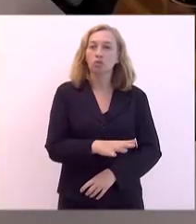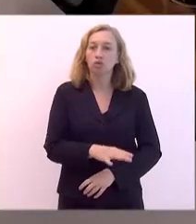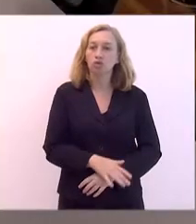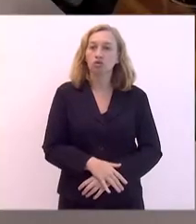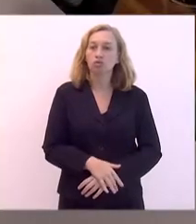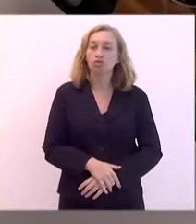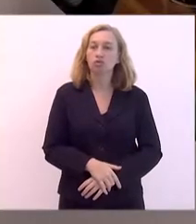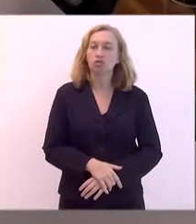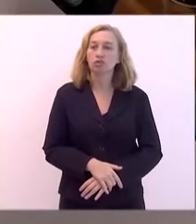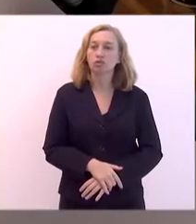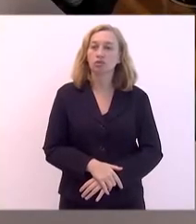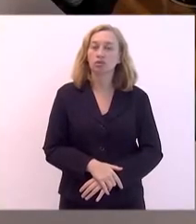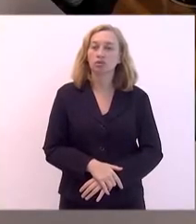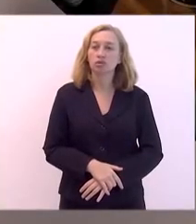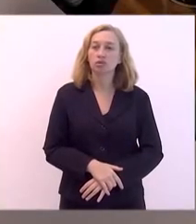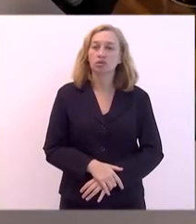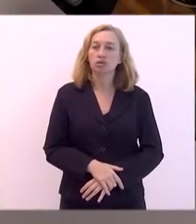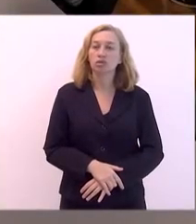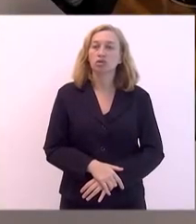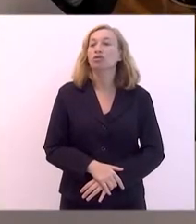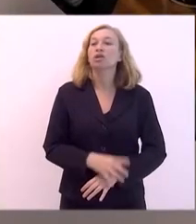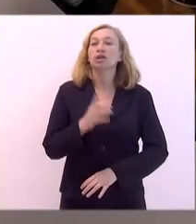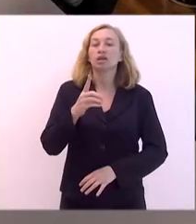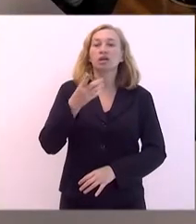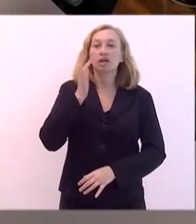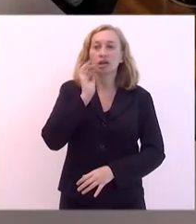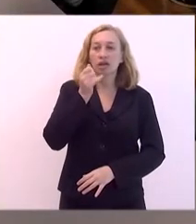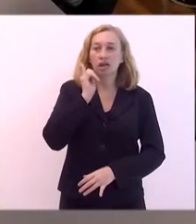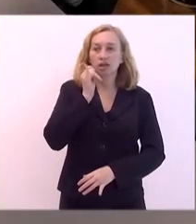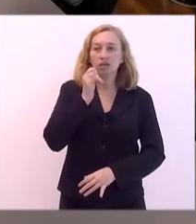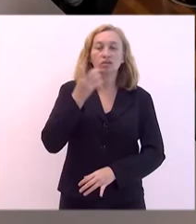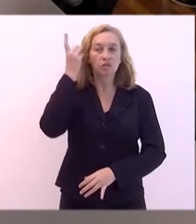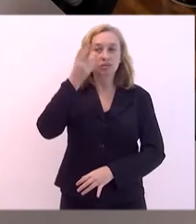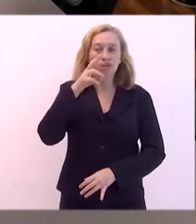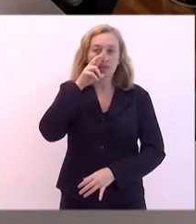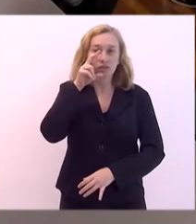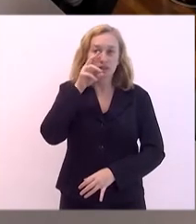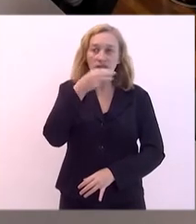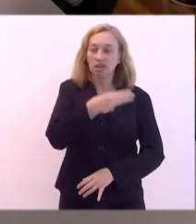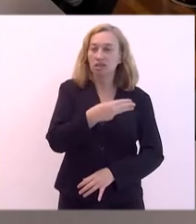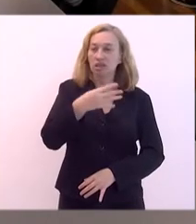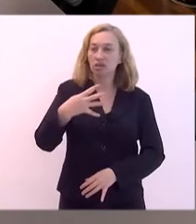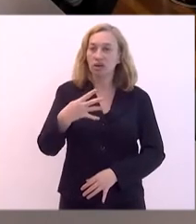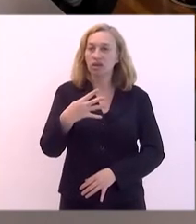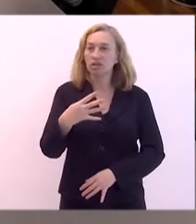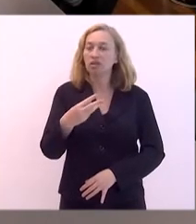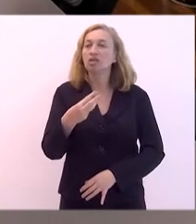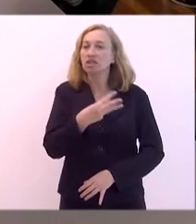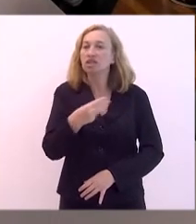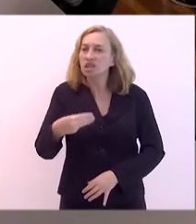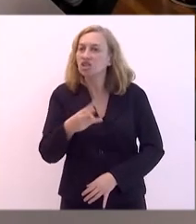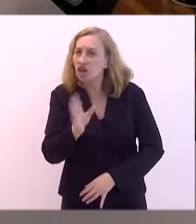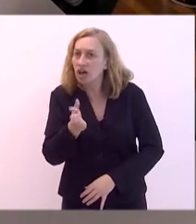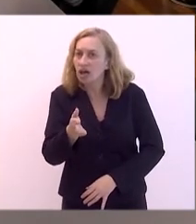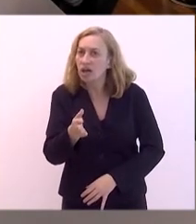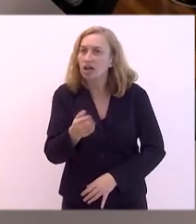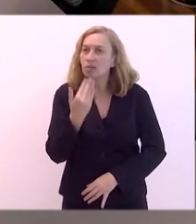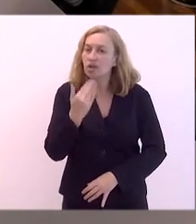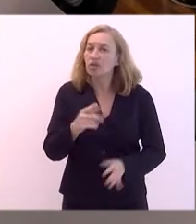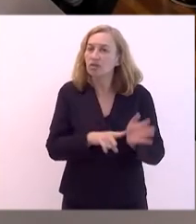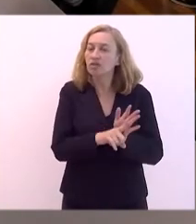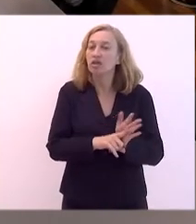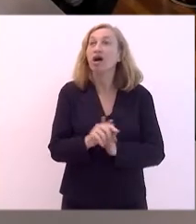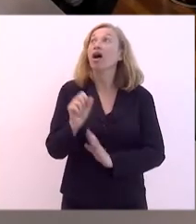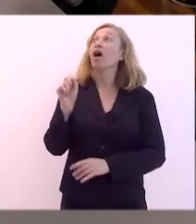desse bloco, e aí finalizamos por hoje. Relator deputado Rosenberg Reis, 34. E o 33? Já foi. Pediu vistas. Ah,